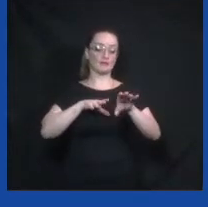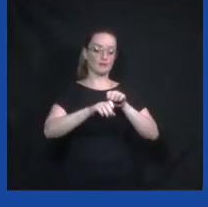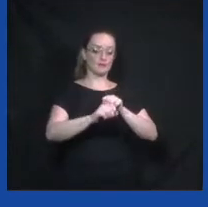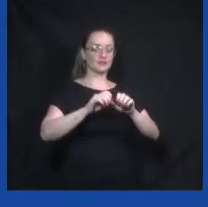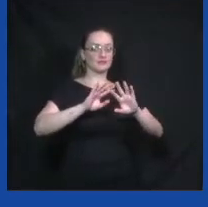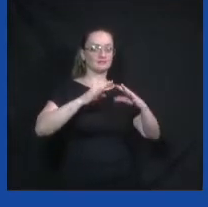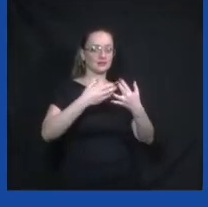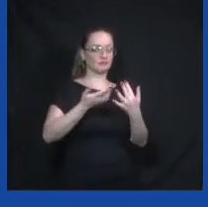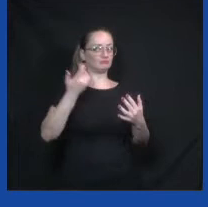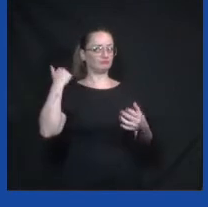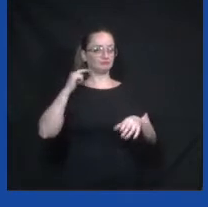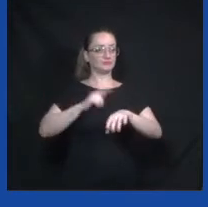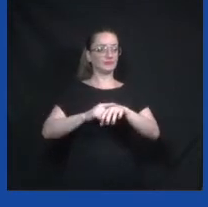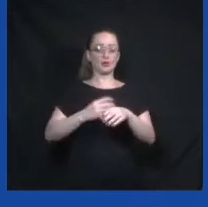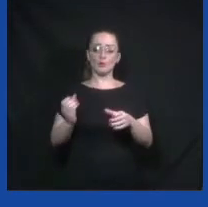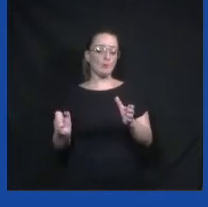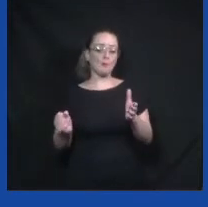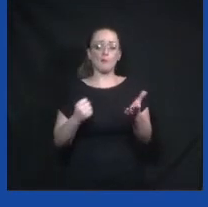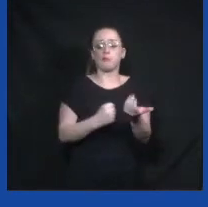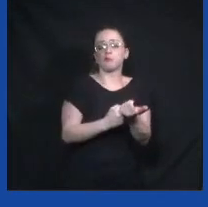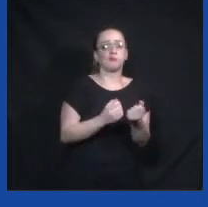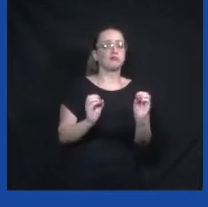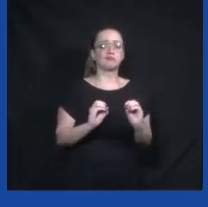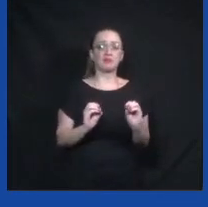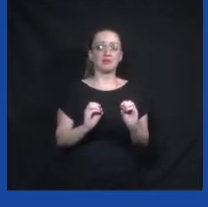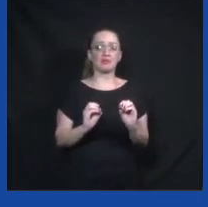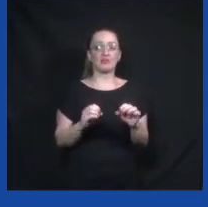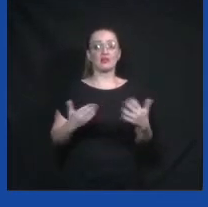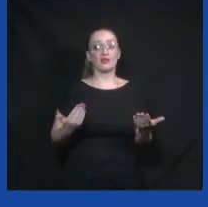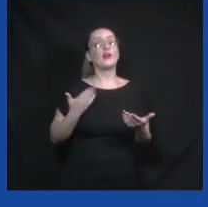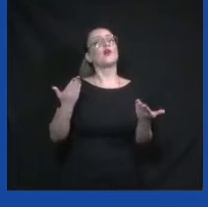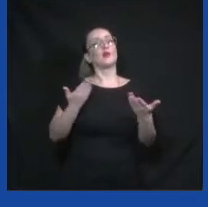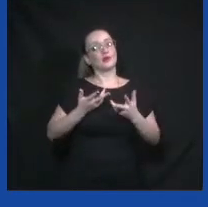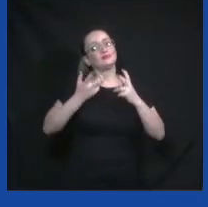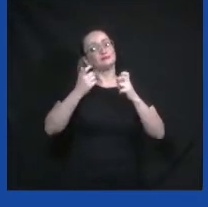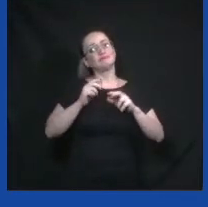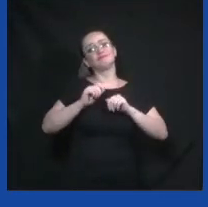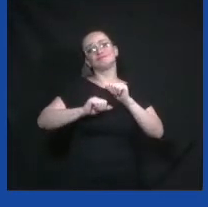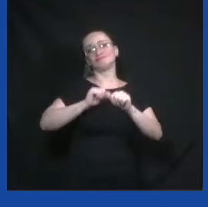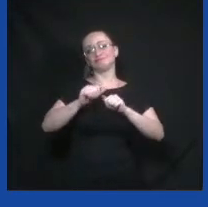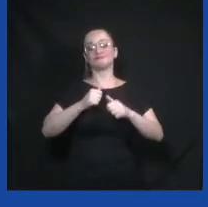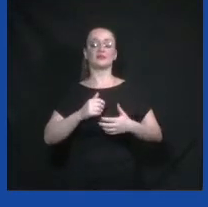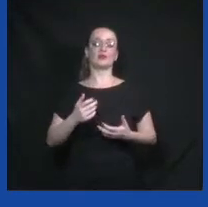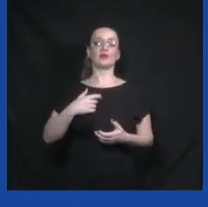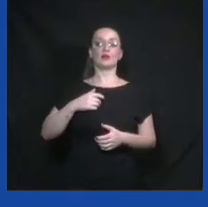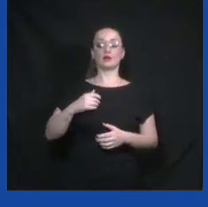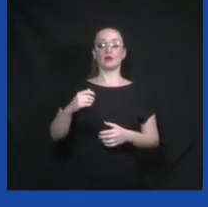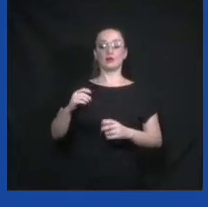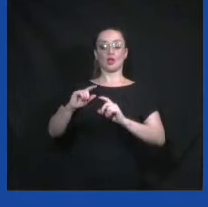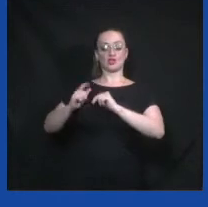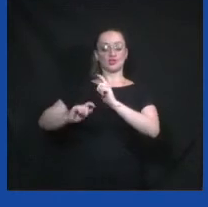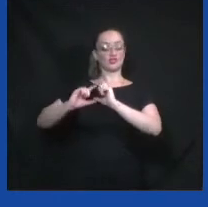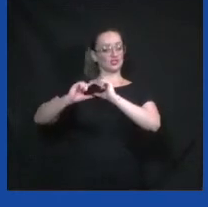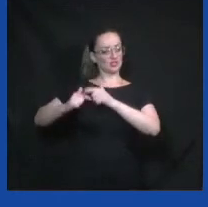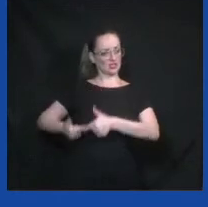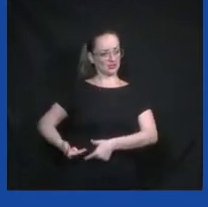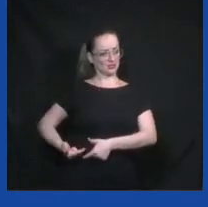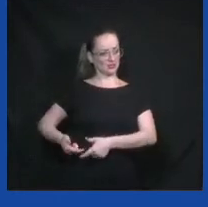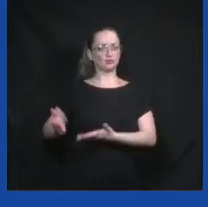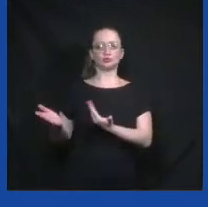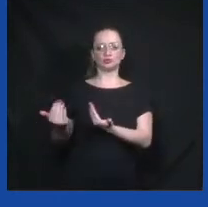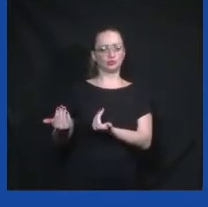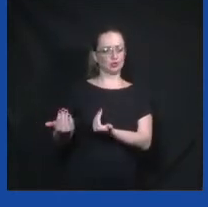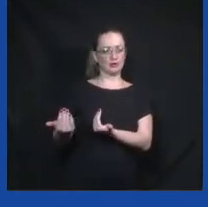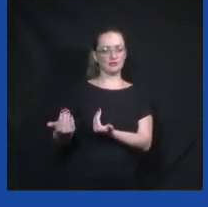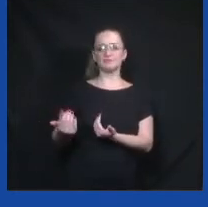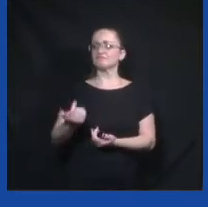uma outra época, e não colocamos nada no lugar. E hoje a gente tem a consequência muito óbvia, a gente tem uma geração de jovens que simplesmente não foi preparado para encarar um mundo